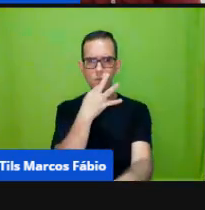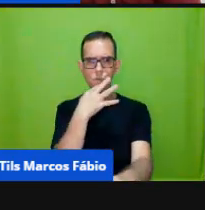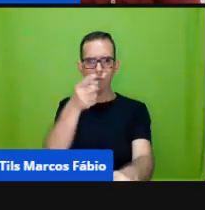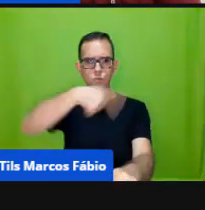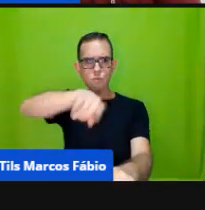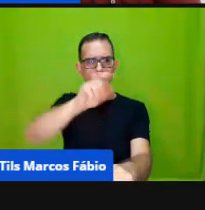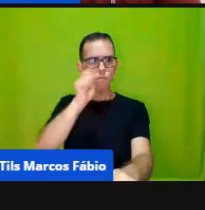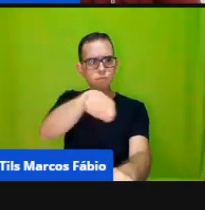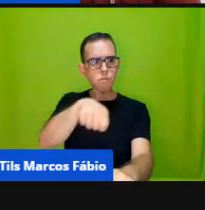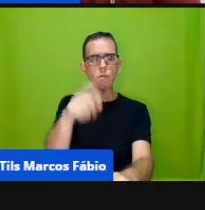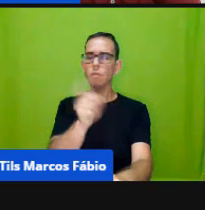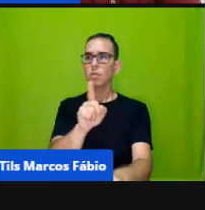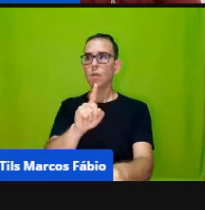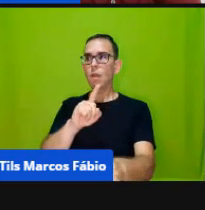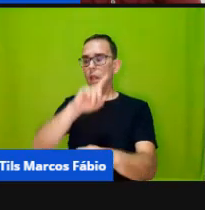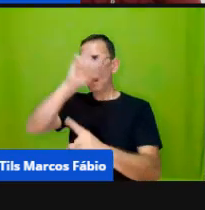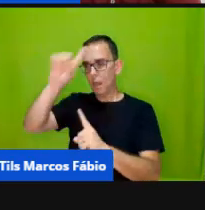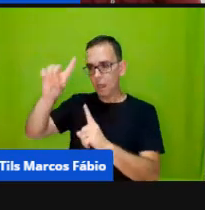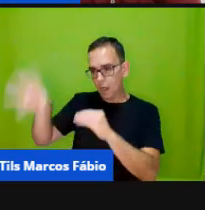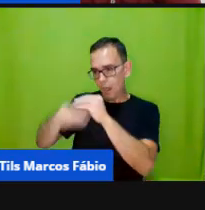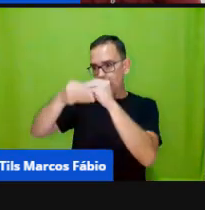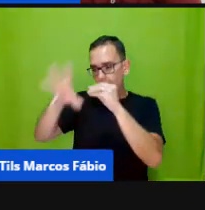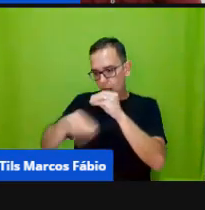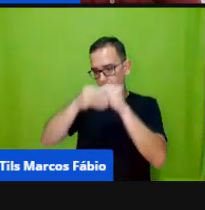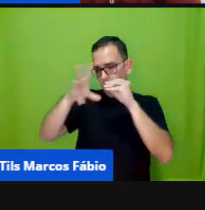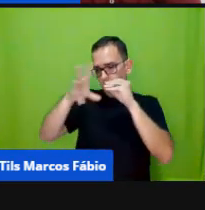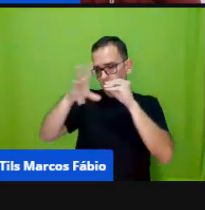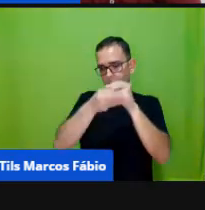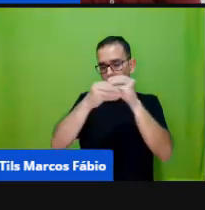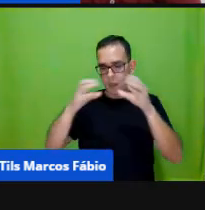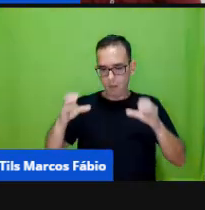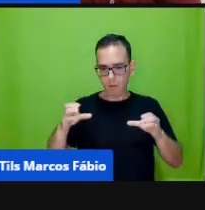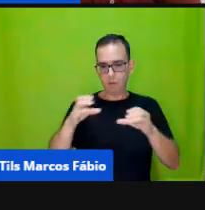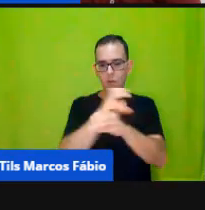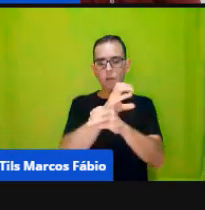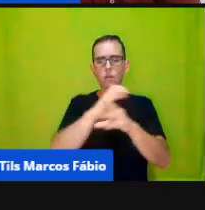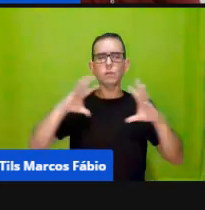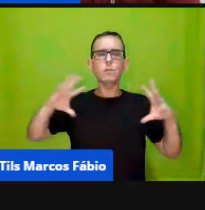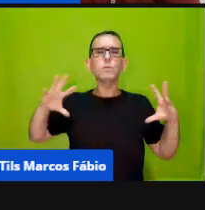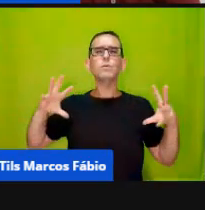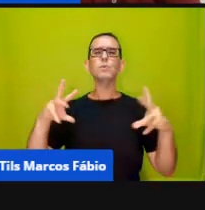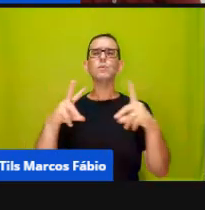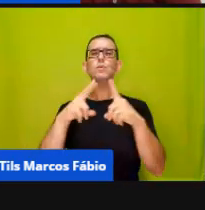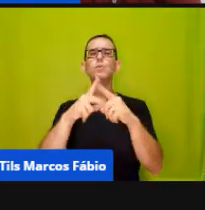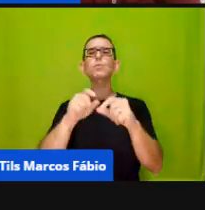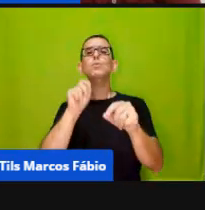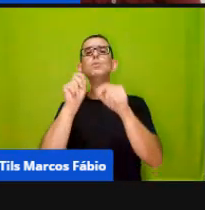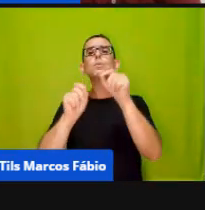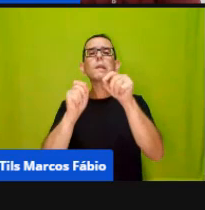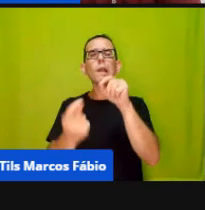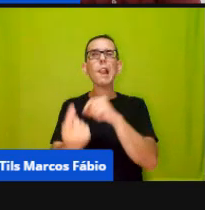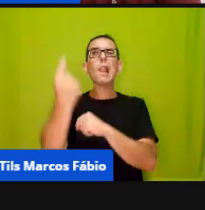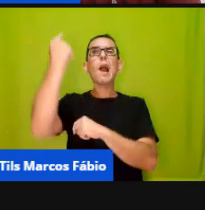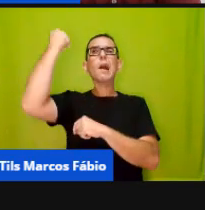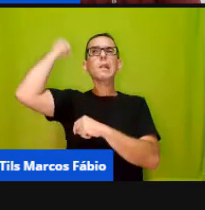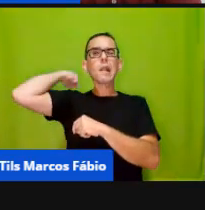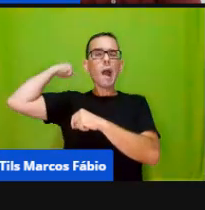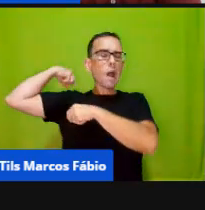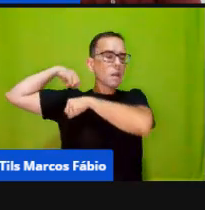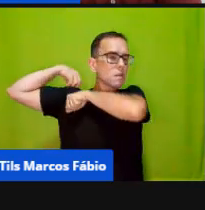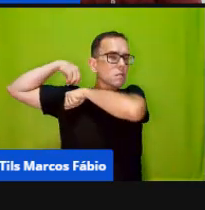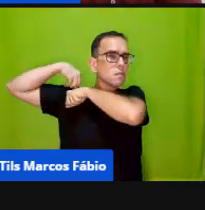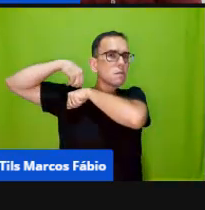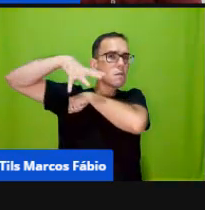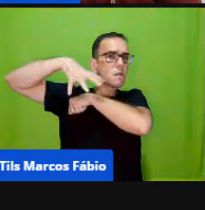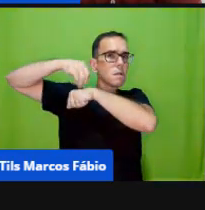cidadão. Ele acrescenta e completa todas aquelas informações que ele recebeu lá atrás na educação física.